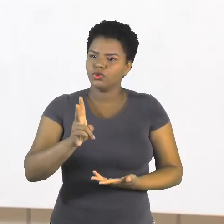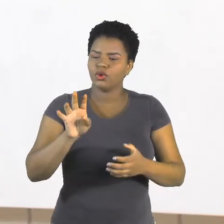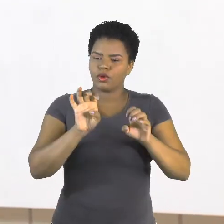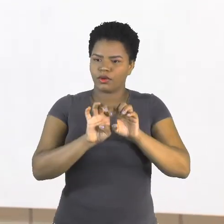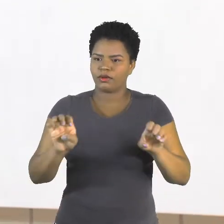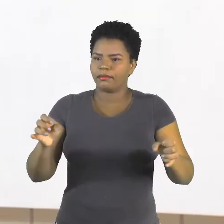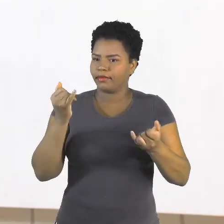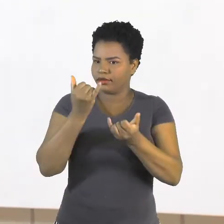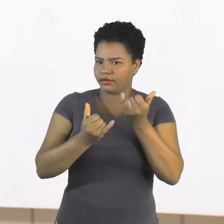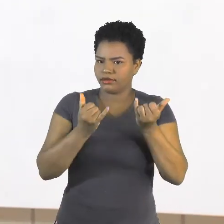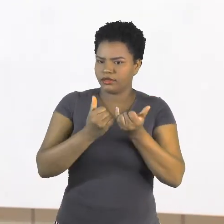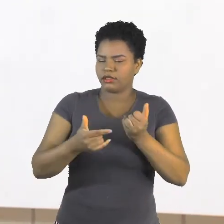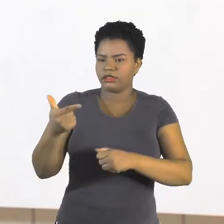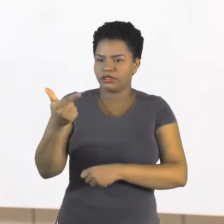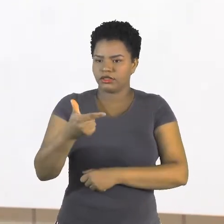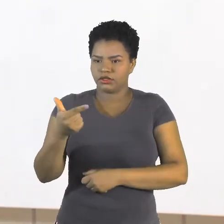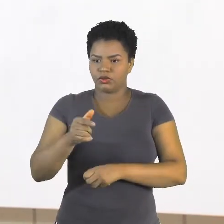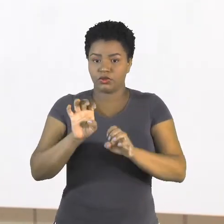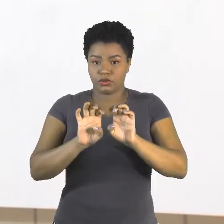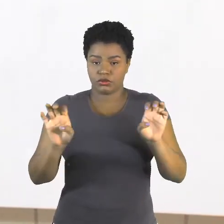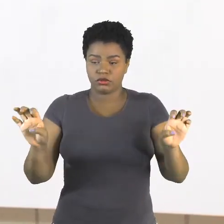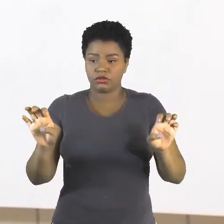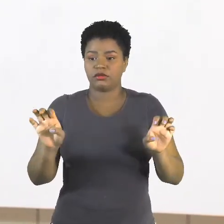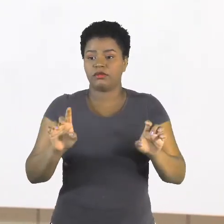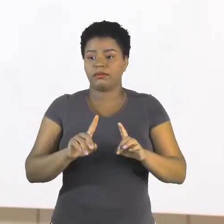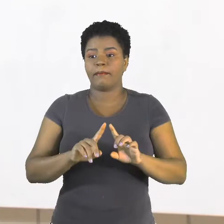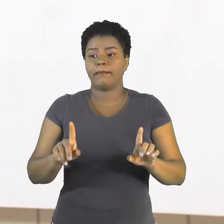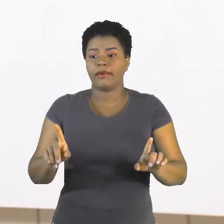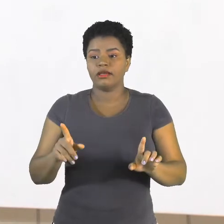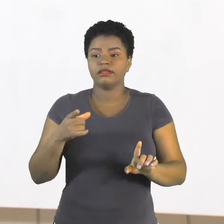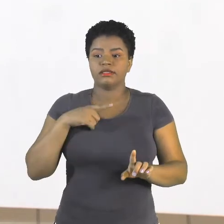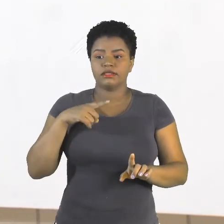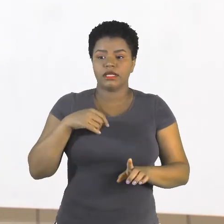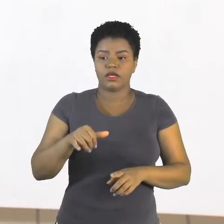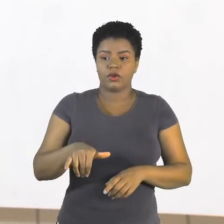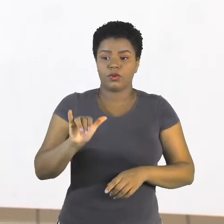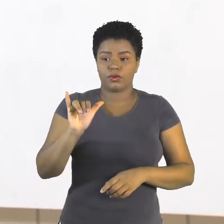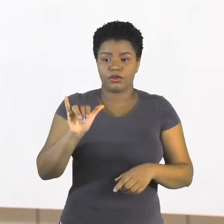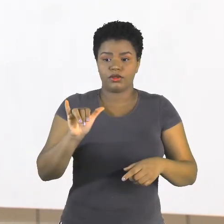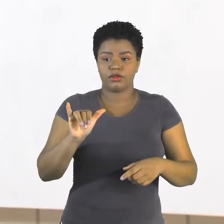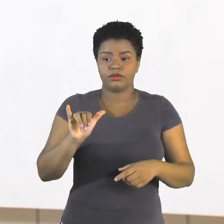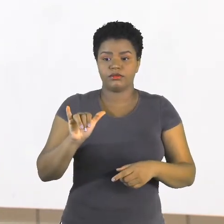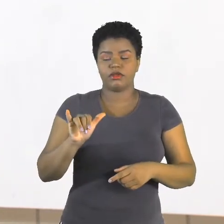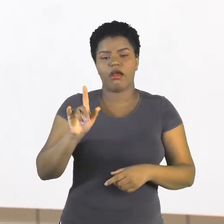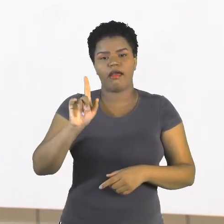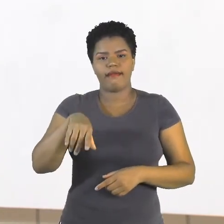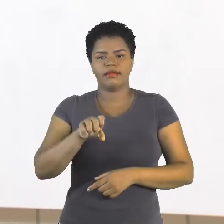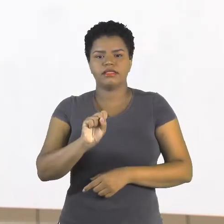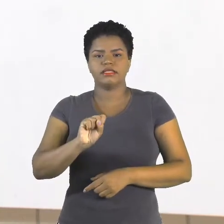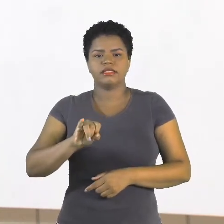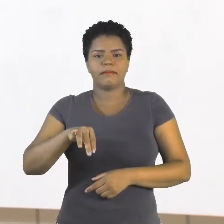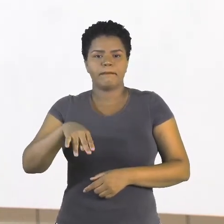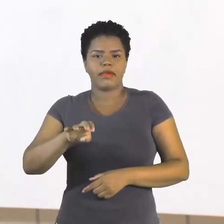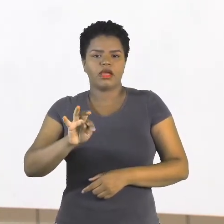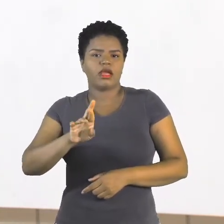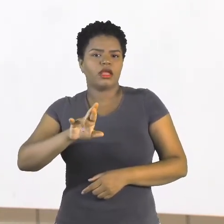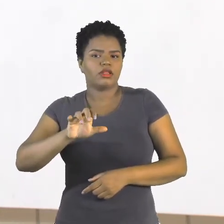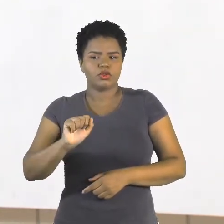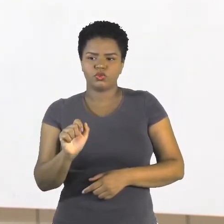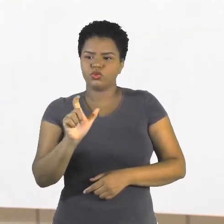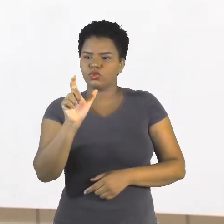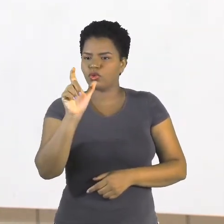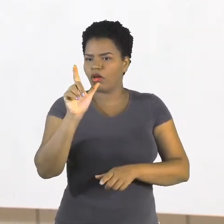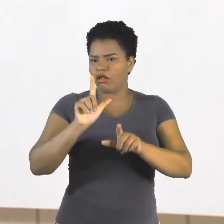na minha segunda equação, mas eu tenho que o y é simétrico, tá? Esses dois termos aqui.